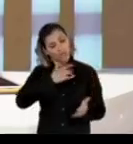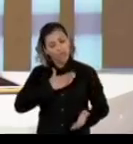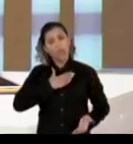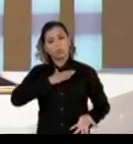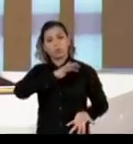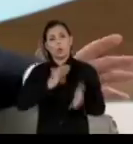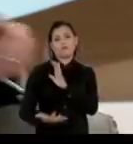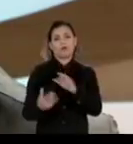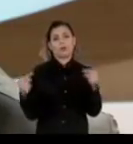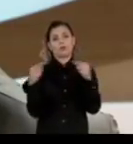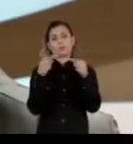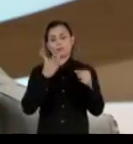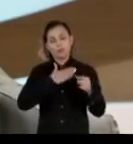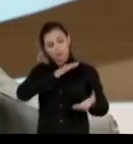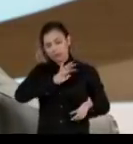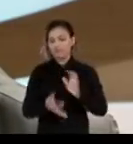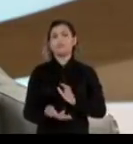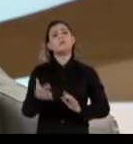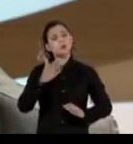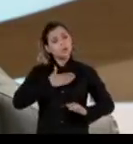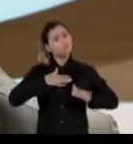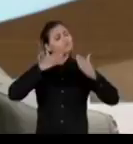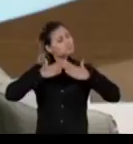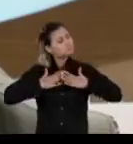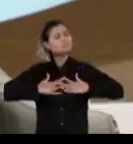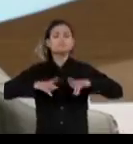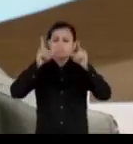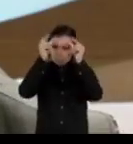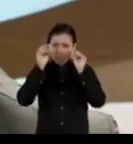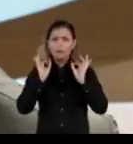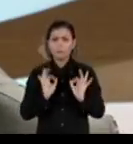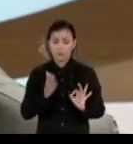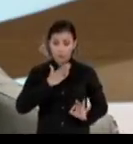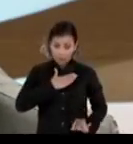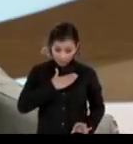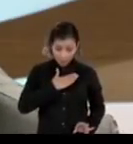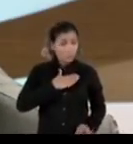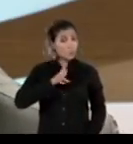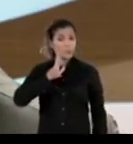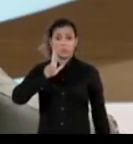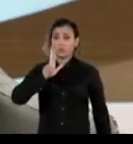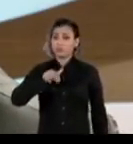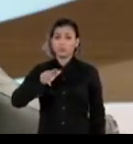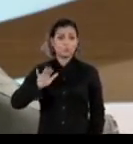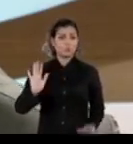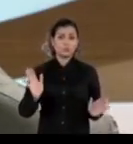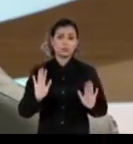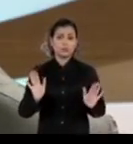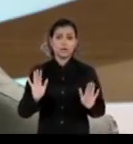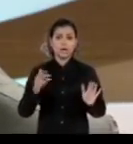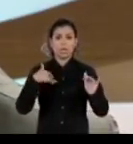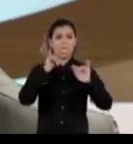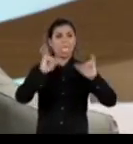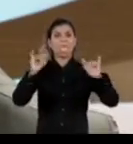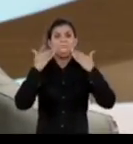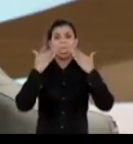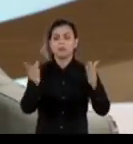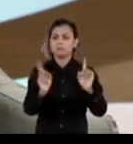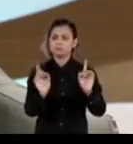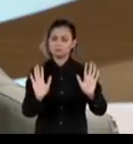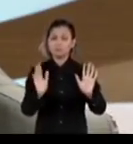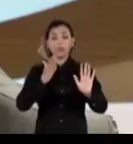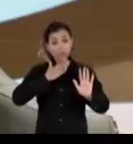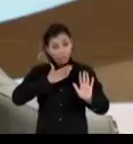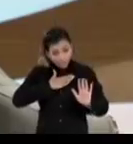acho que é reformista. E eu falo isso com muita tranquilidade, porque, convenhamos, eu nunca alardeio muito isso, mas fazer